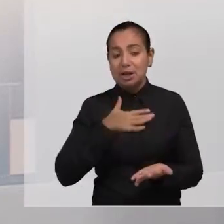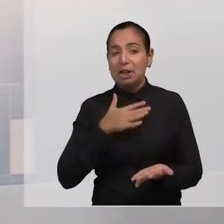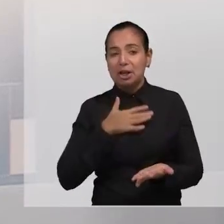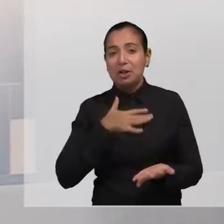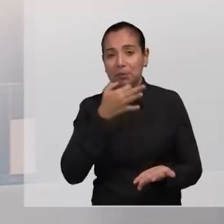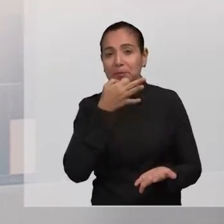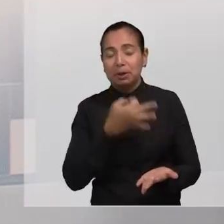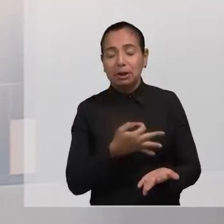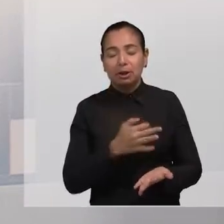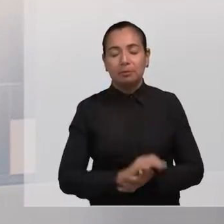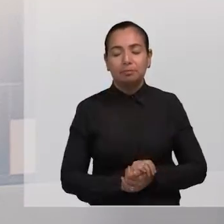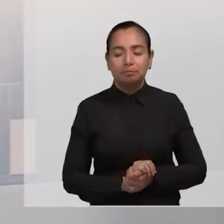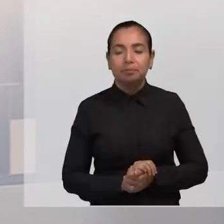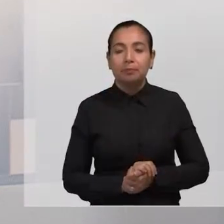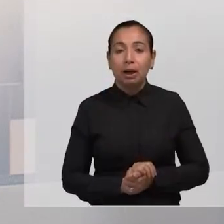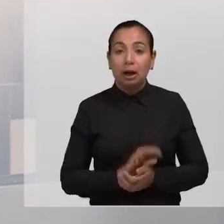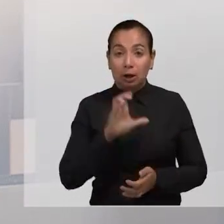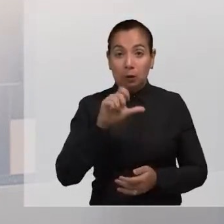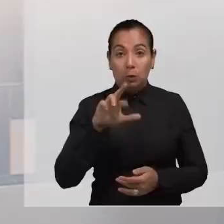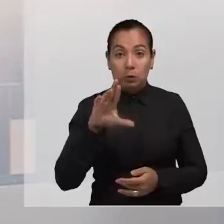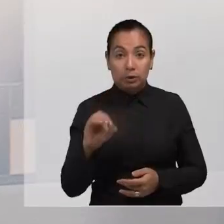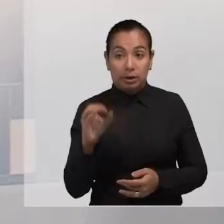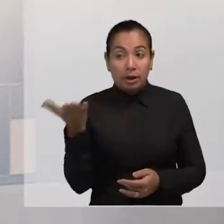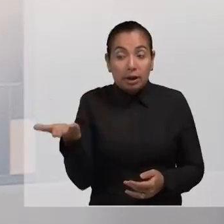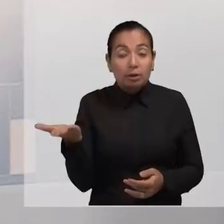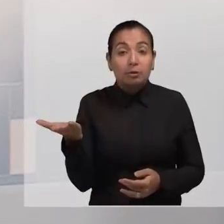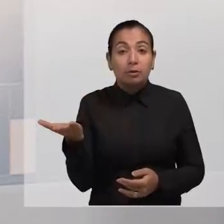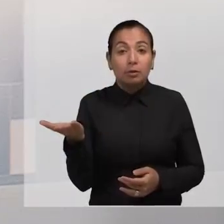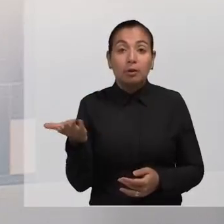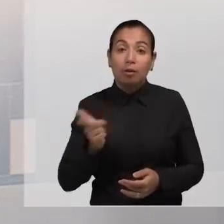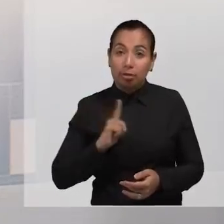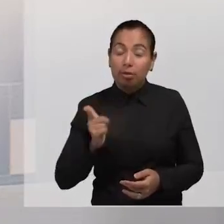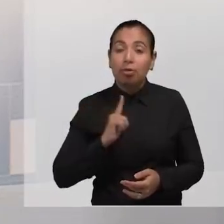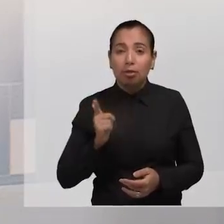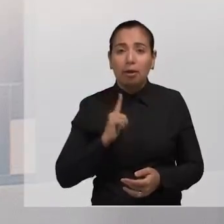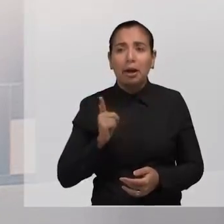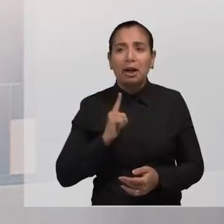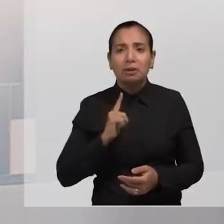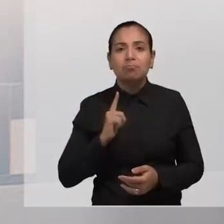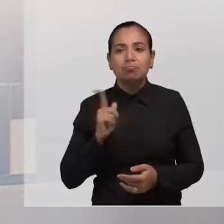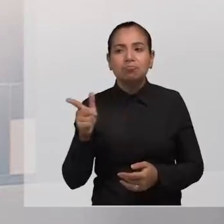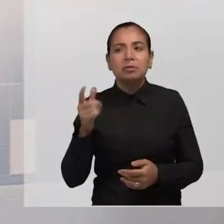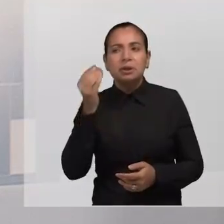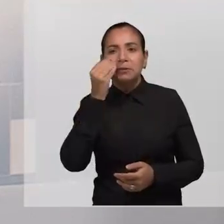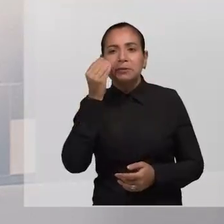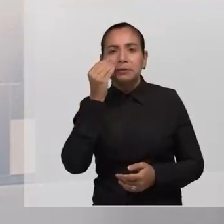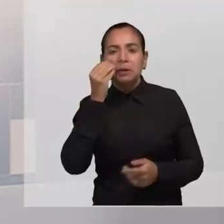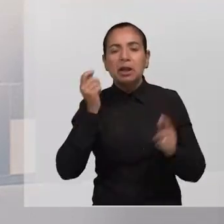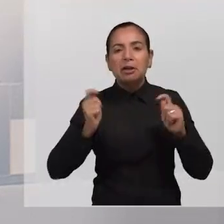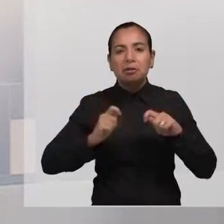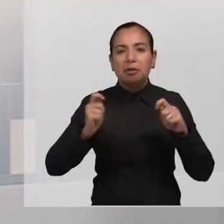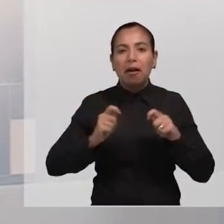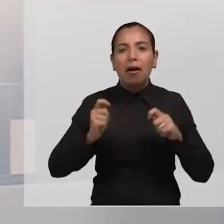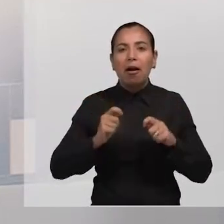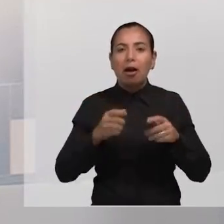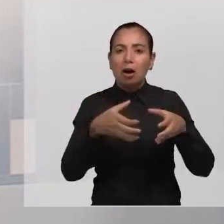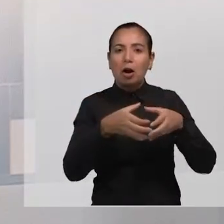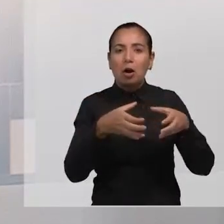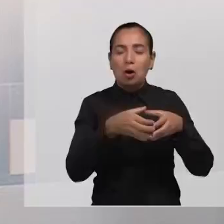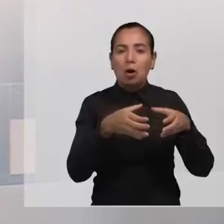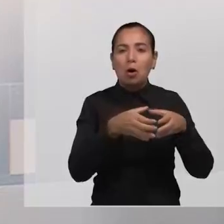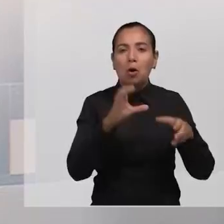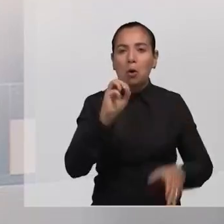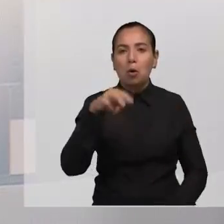Ciro Gomes, de alguma maneira, ainda tem esperança que haveria um bom senso do Partido Comunista do Brasil e